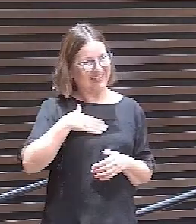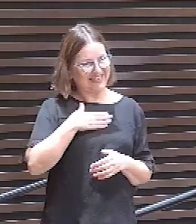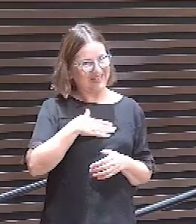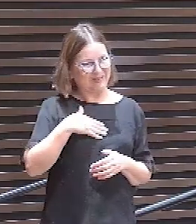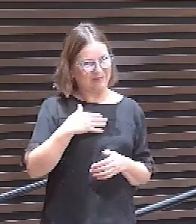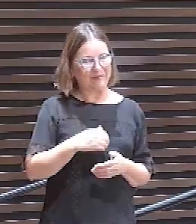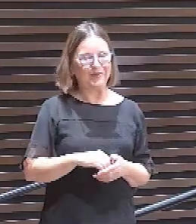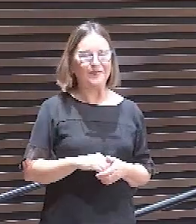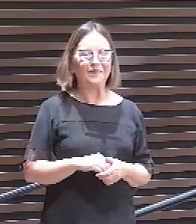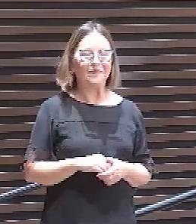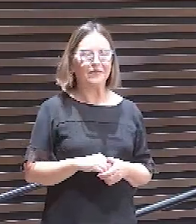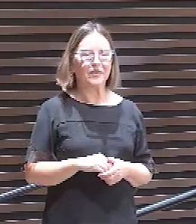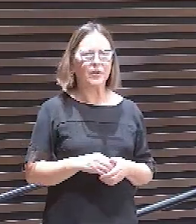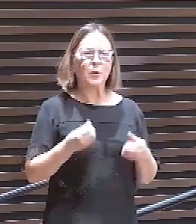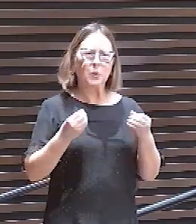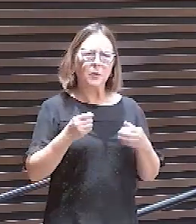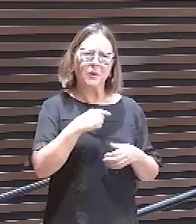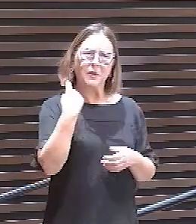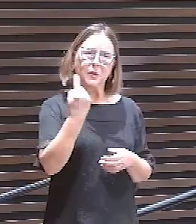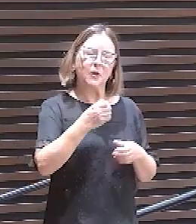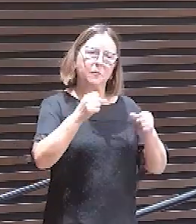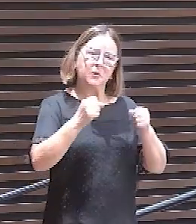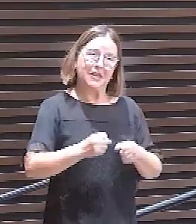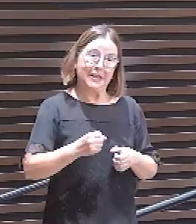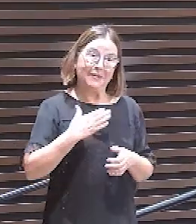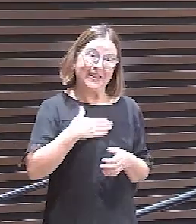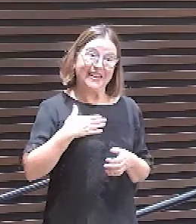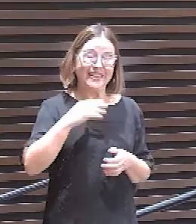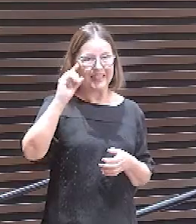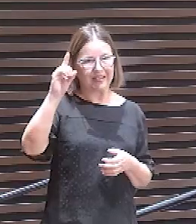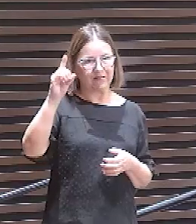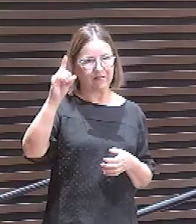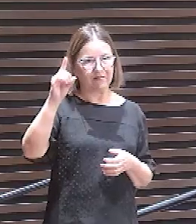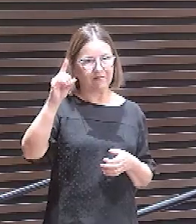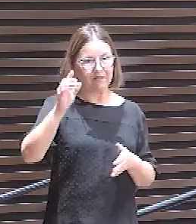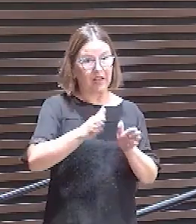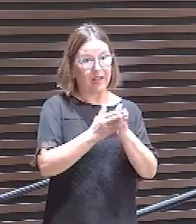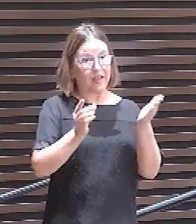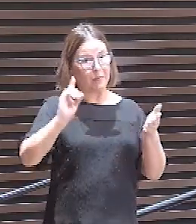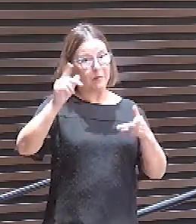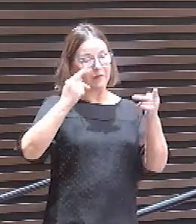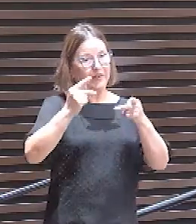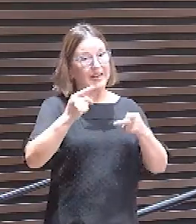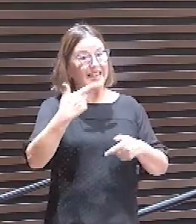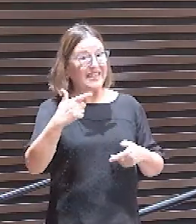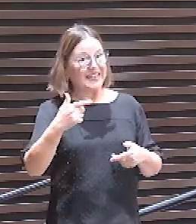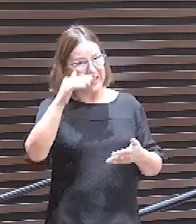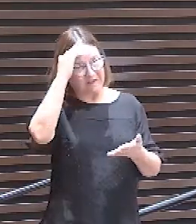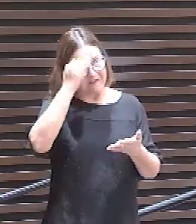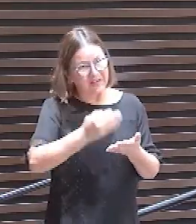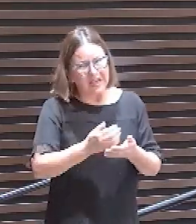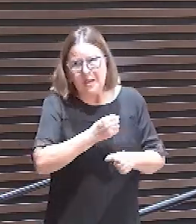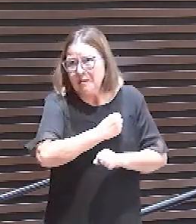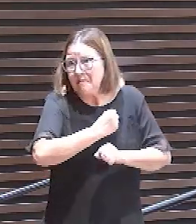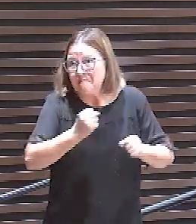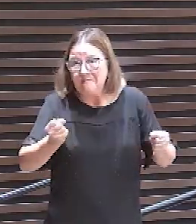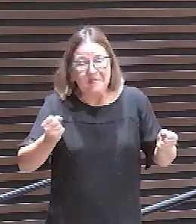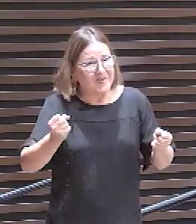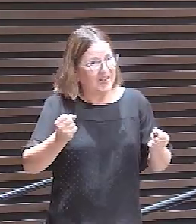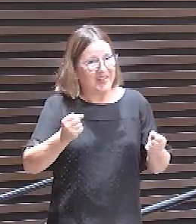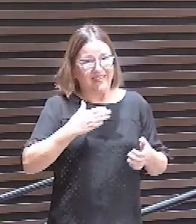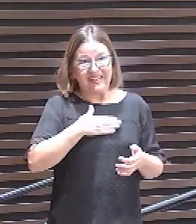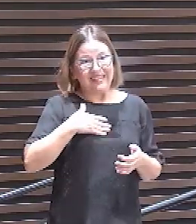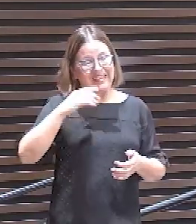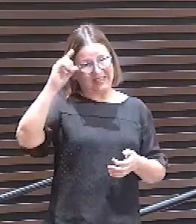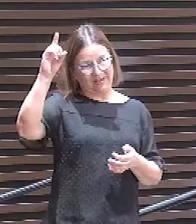Como é que se agrada a Deus? A Bíblia diz que sem fé é impossível agradar a Deus.